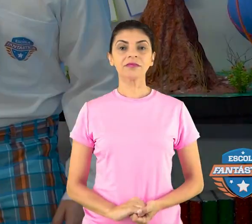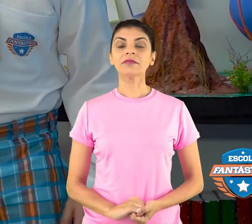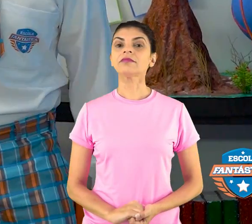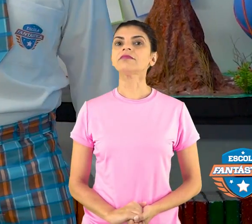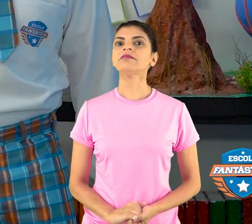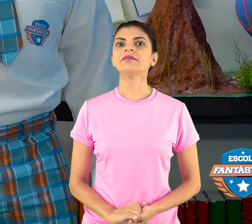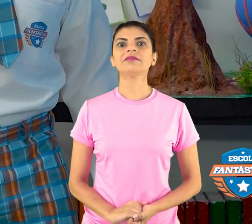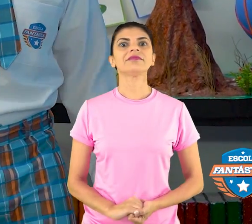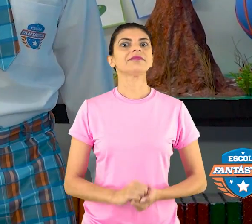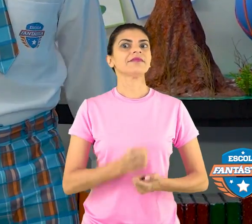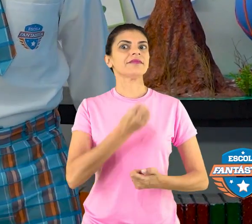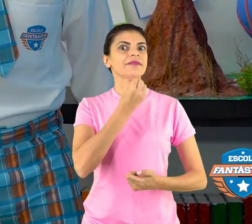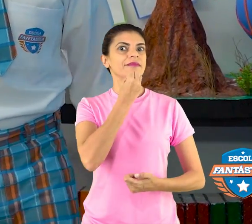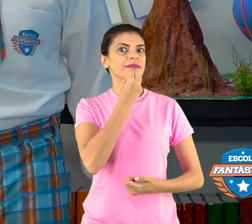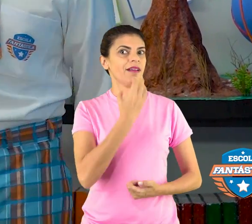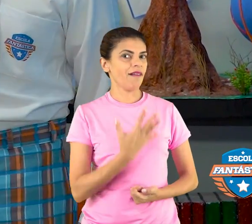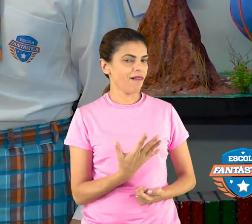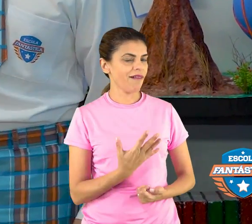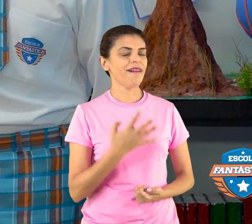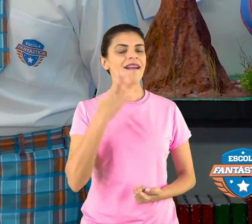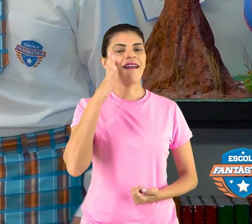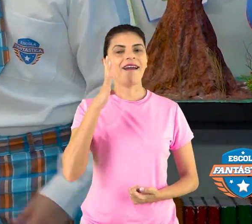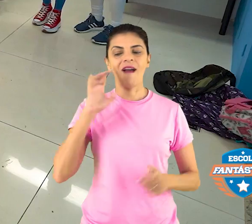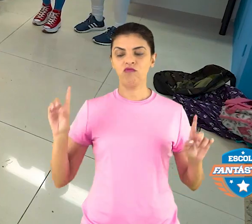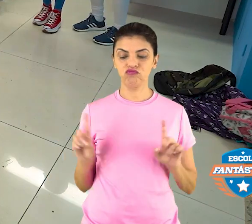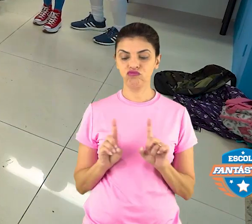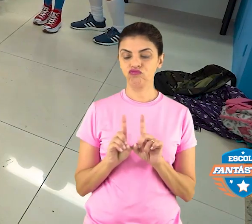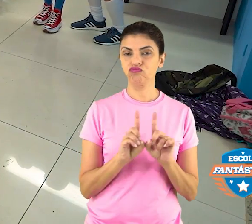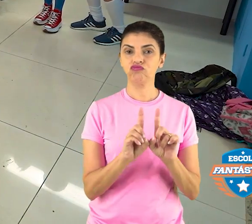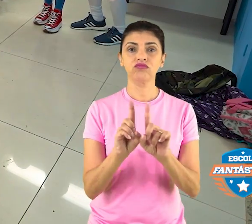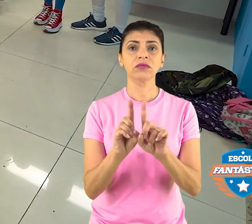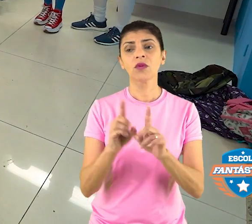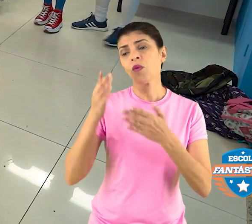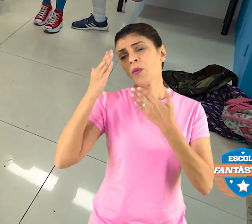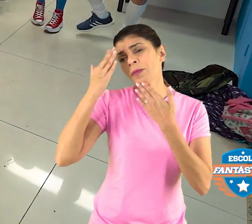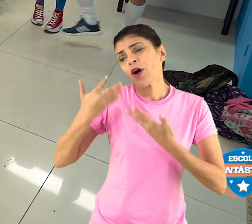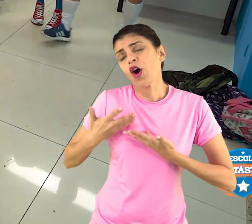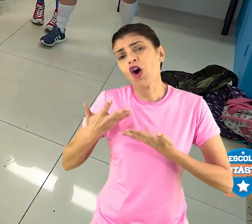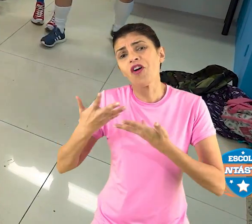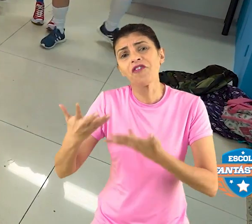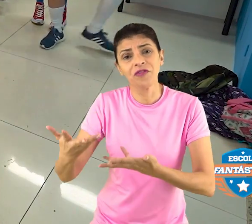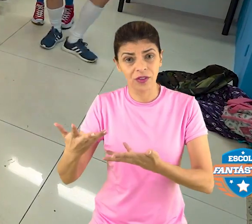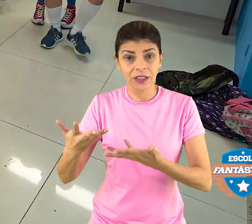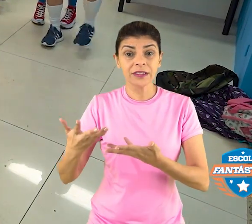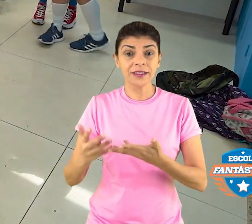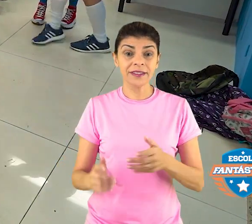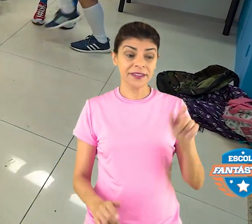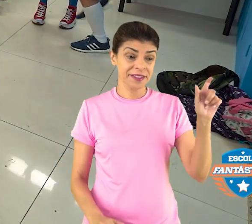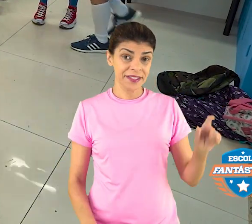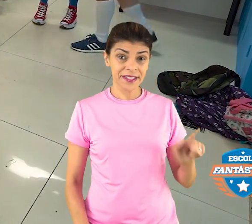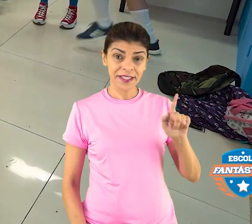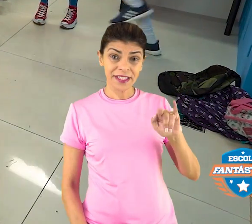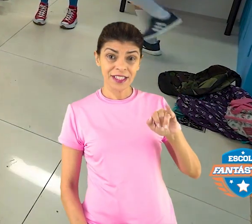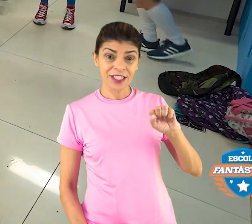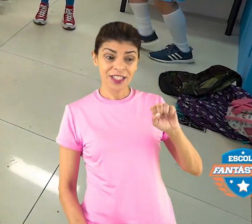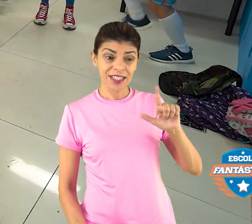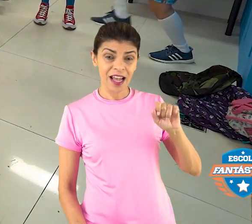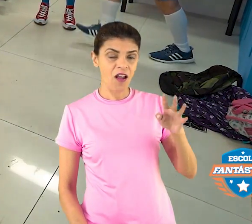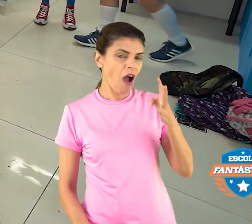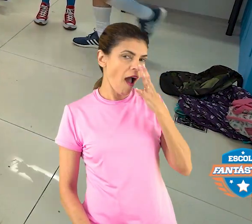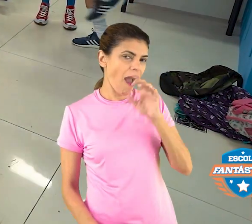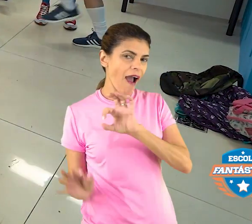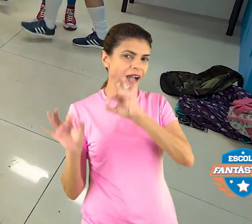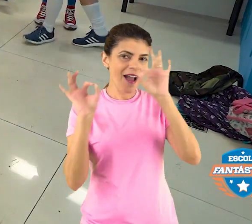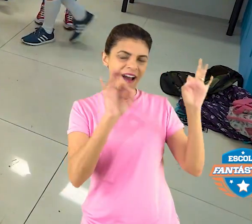Gi, vai ser muito legal desfilar do seu lado. Valeu pelo convite. O Giselo vai ver.